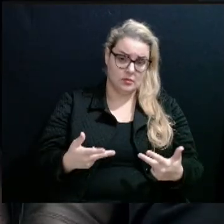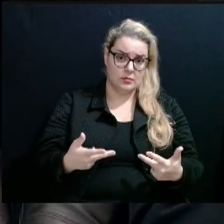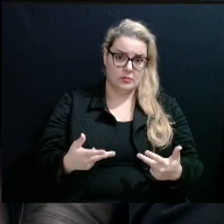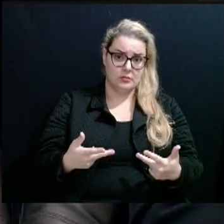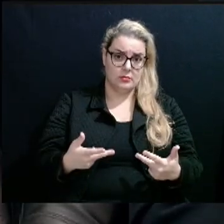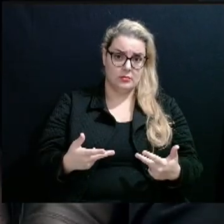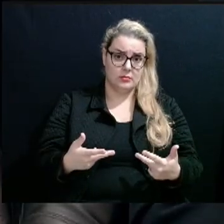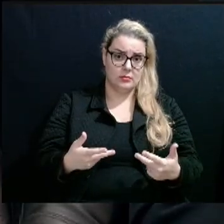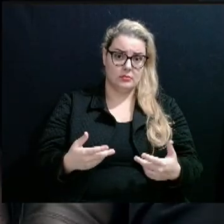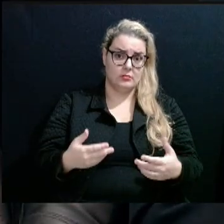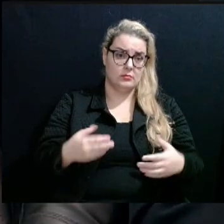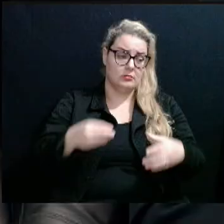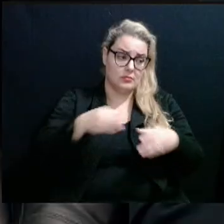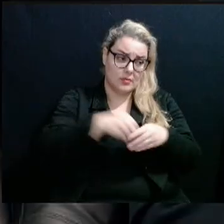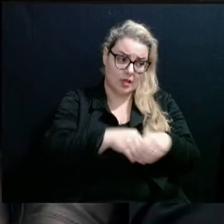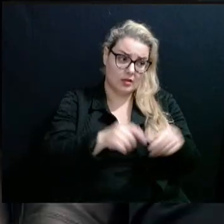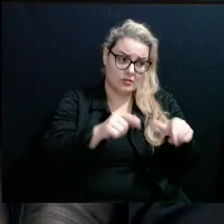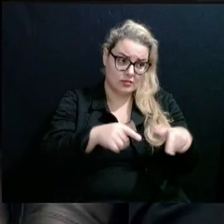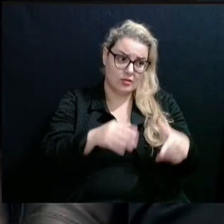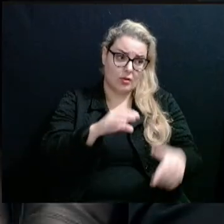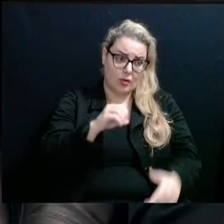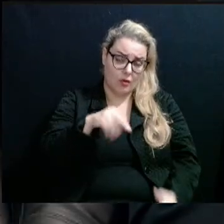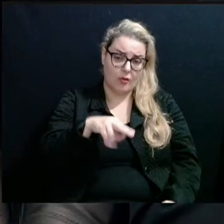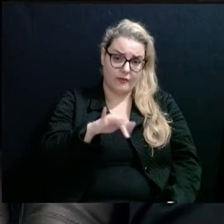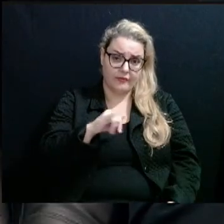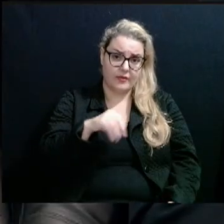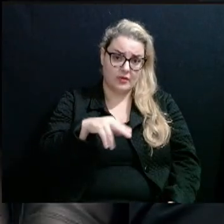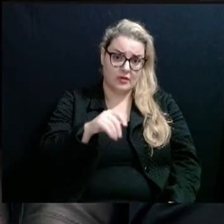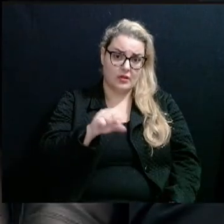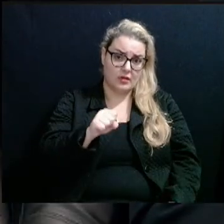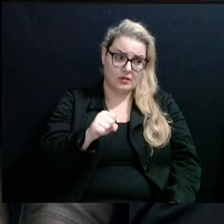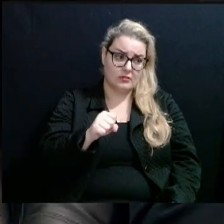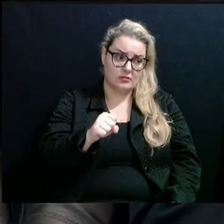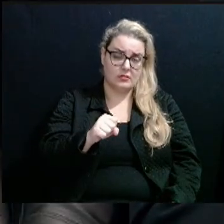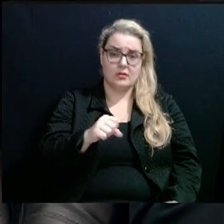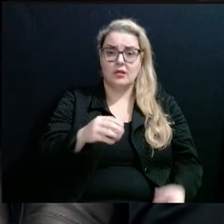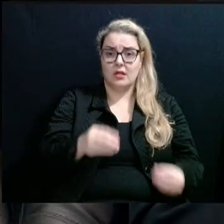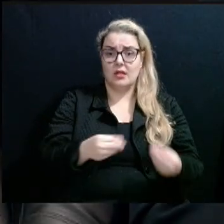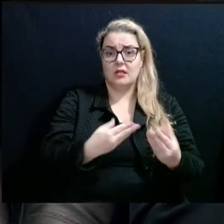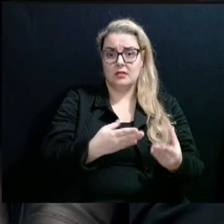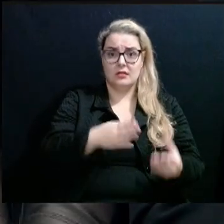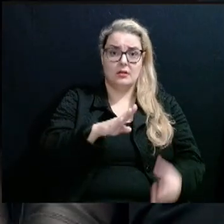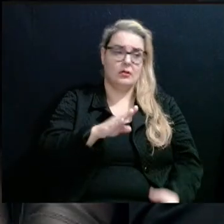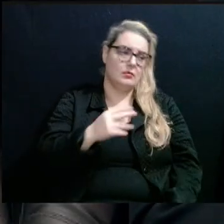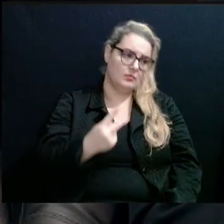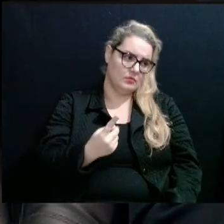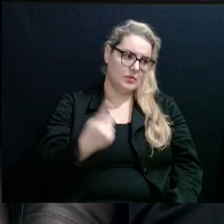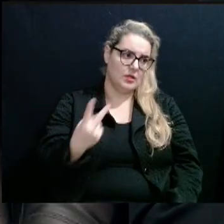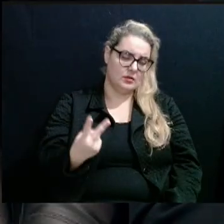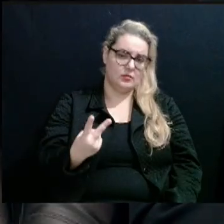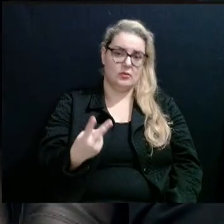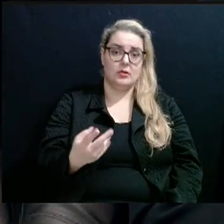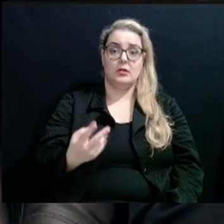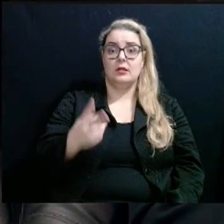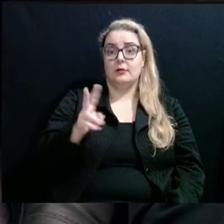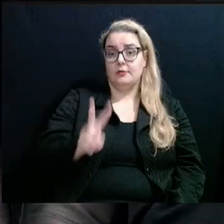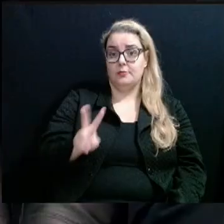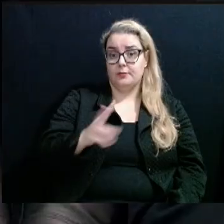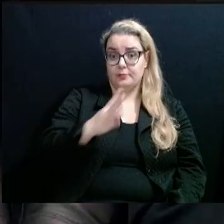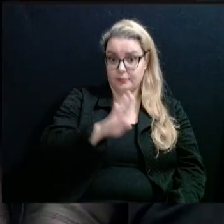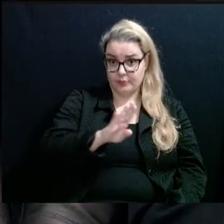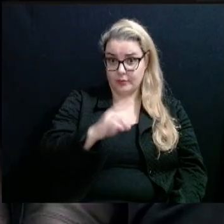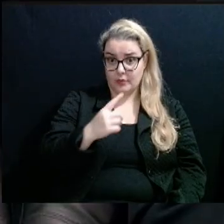Em confinamento. E, na verdade, eles são suplementados com a vitamina B12. Então, a vitamina B12, que quem consome